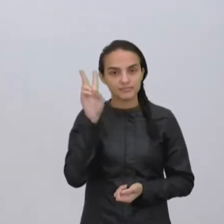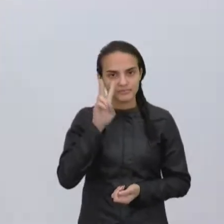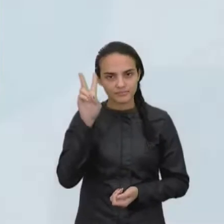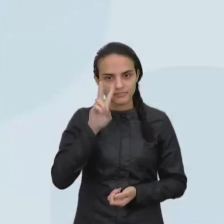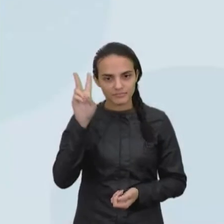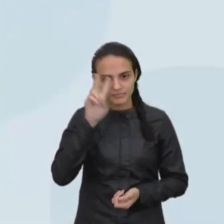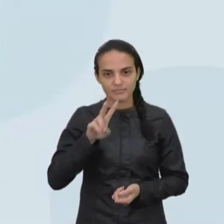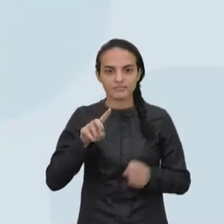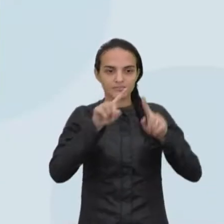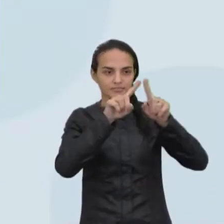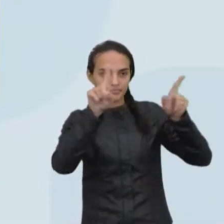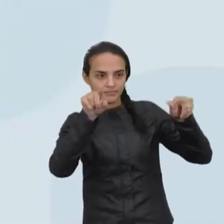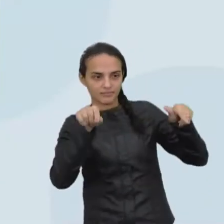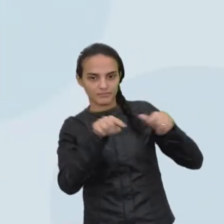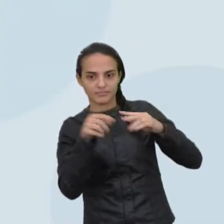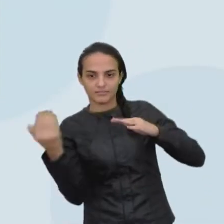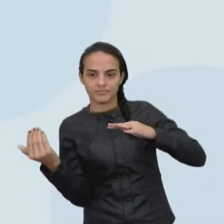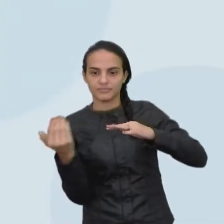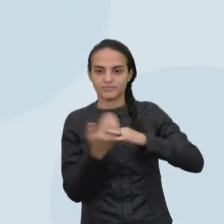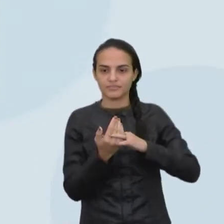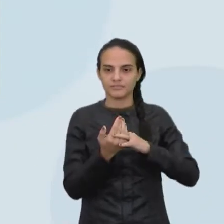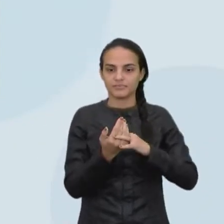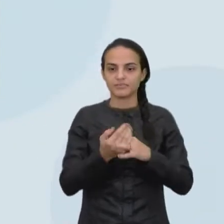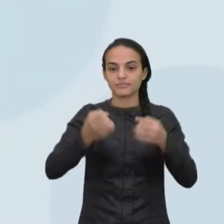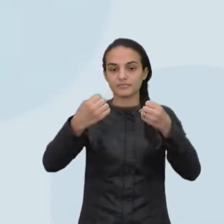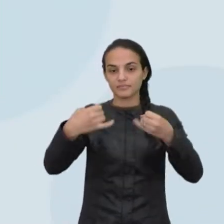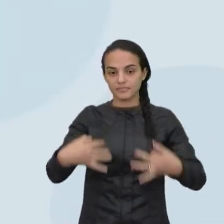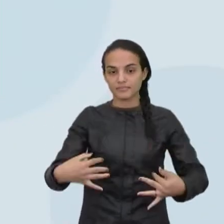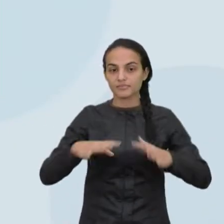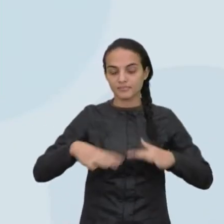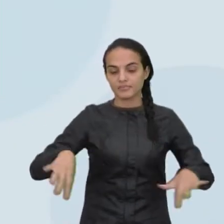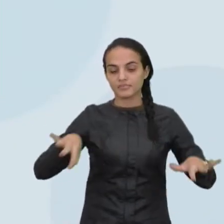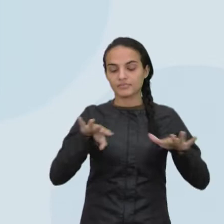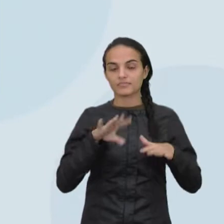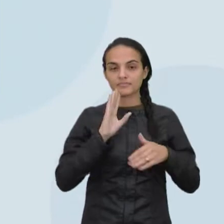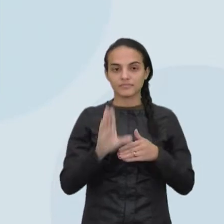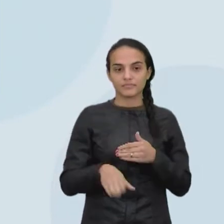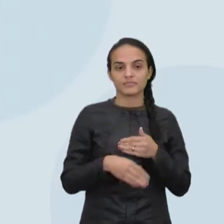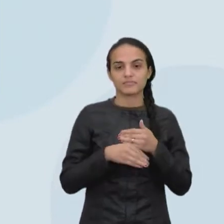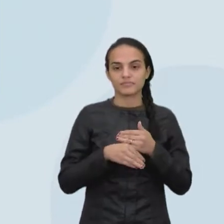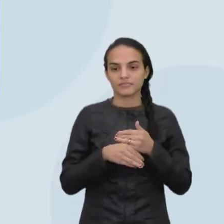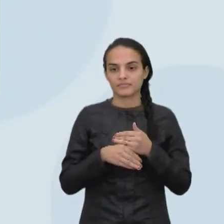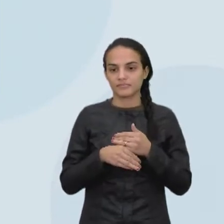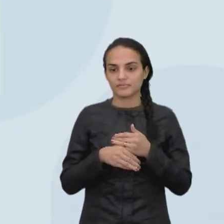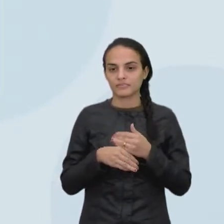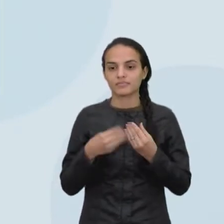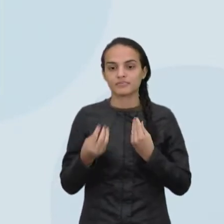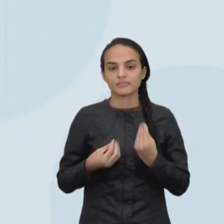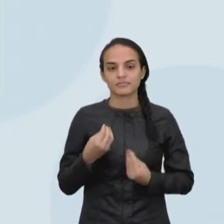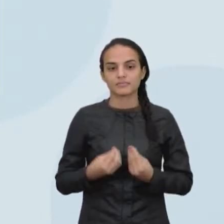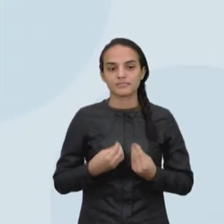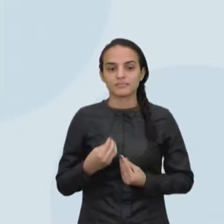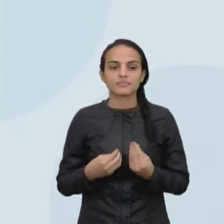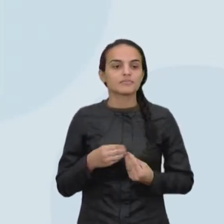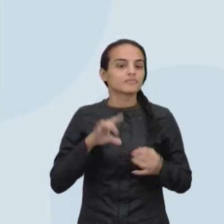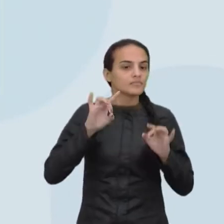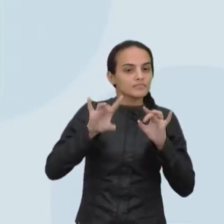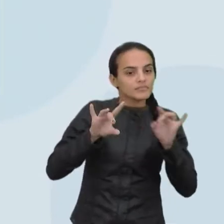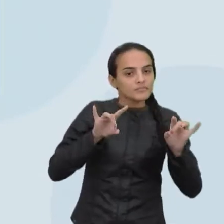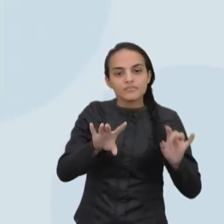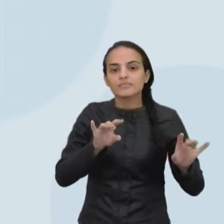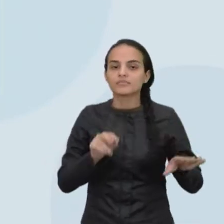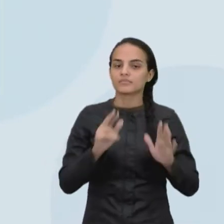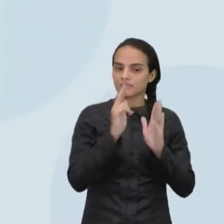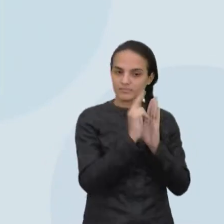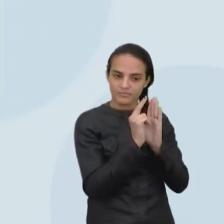tem o quadro integrador, e ele fala aí de todos os nossos componentes, com, cada uma descrição